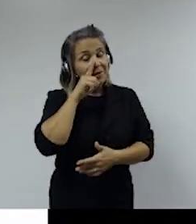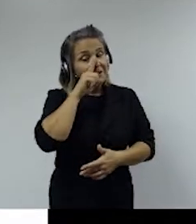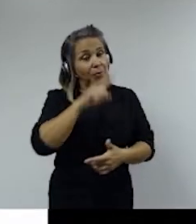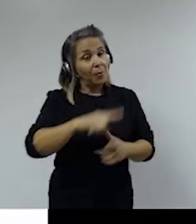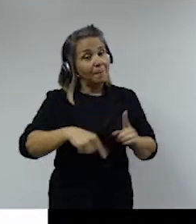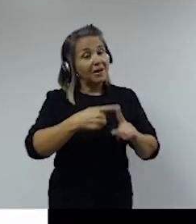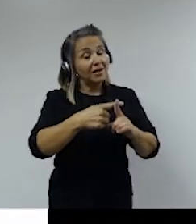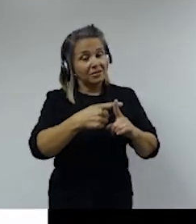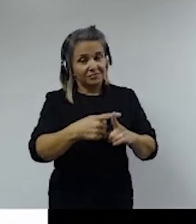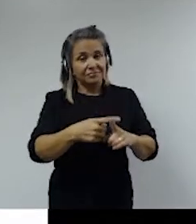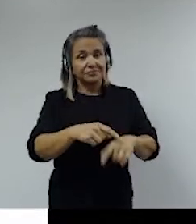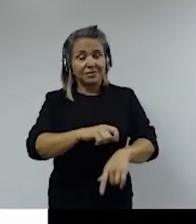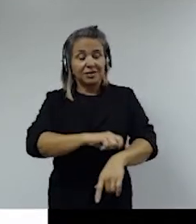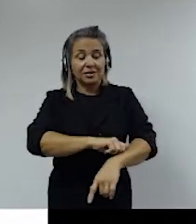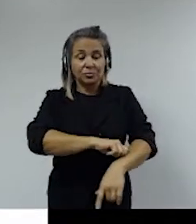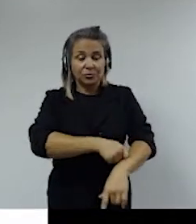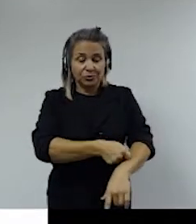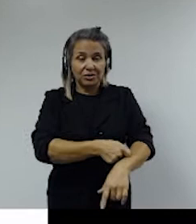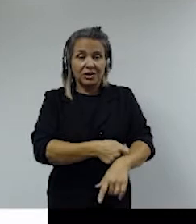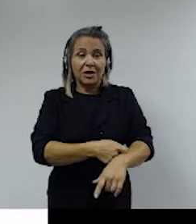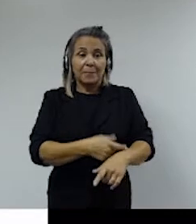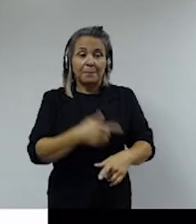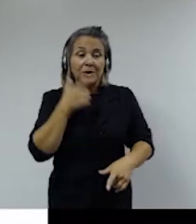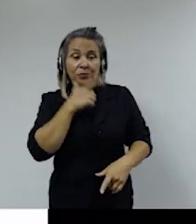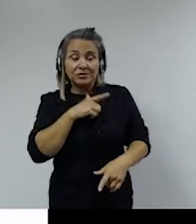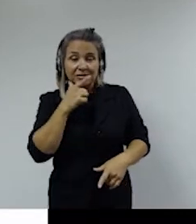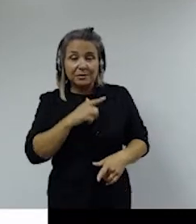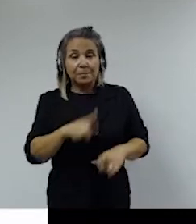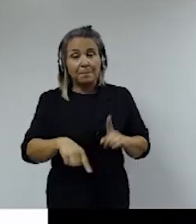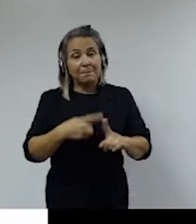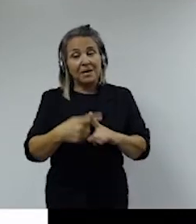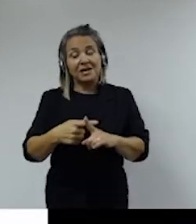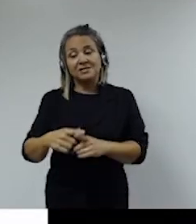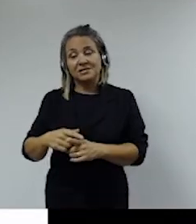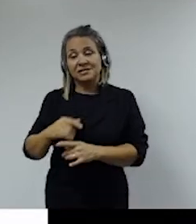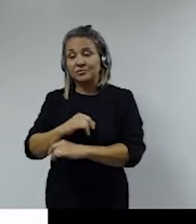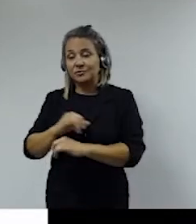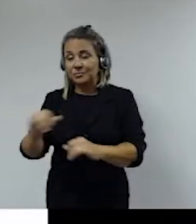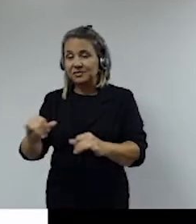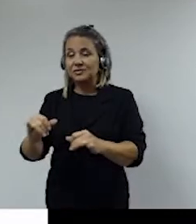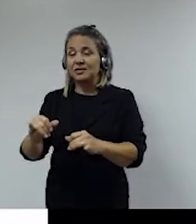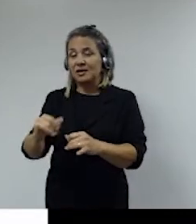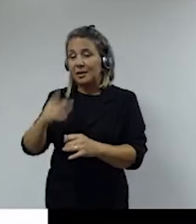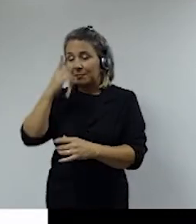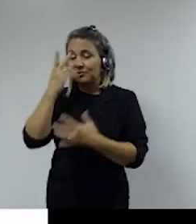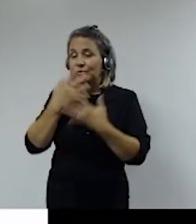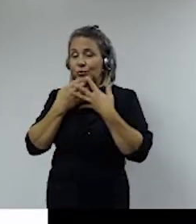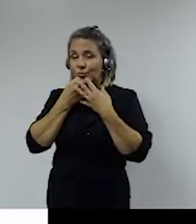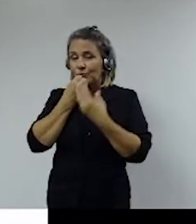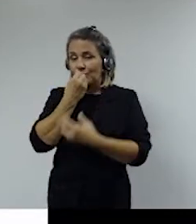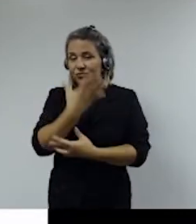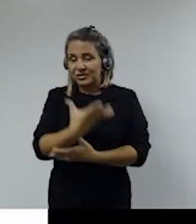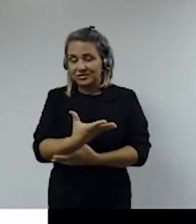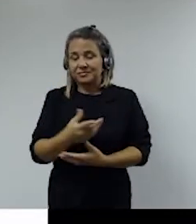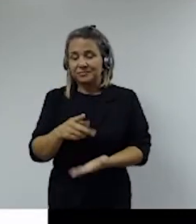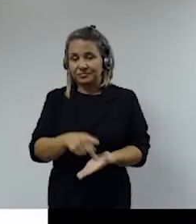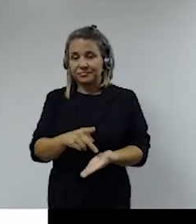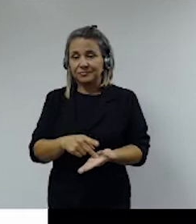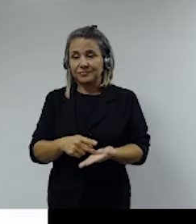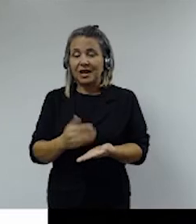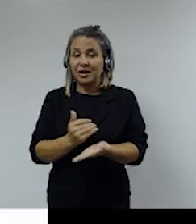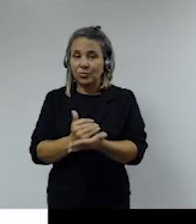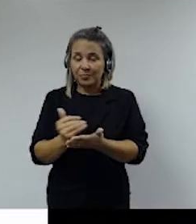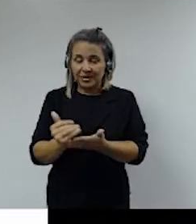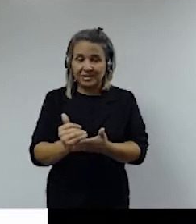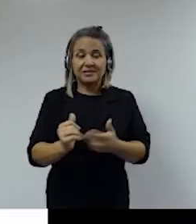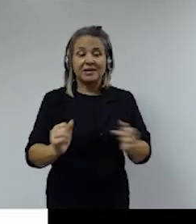de tortura, inclusive como uma forma de se obter, né, se obter informação ou de se obter uma confissão. E aí, aí entra a audiência